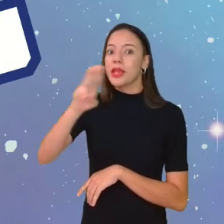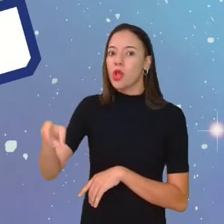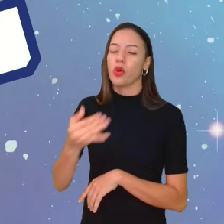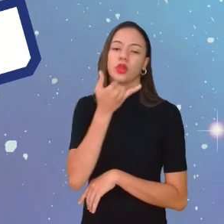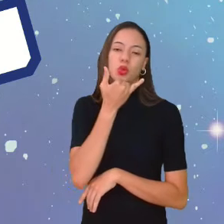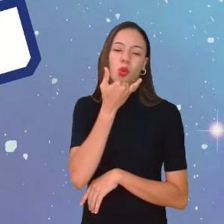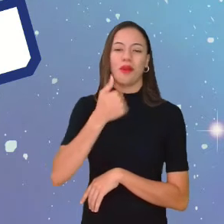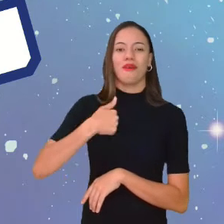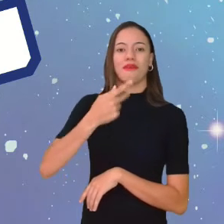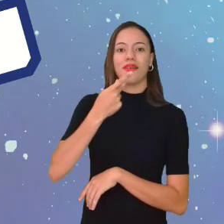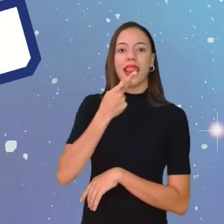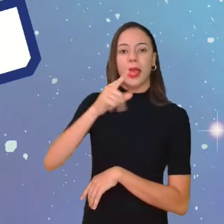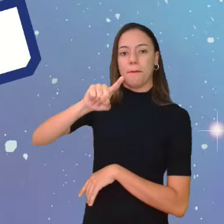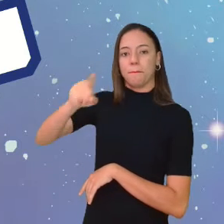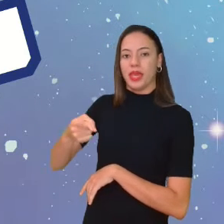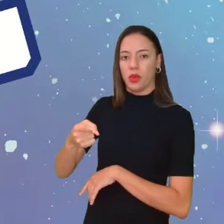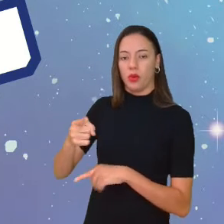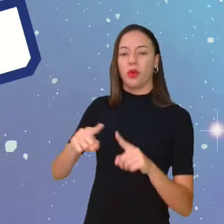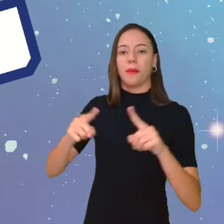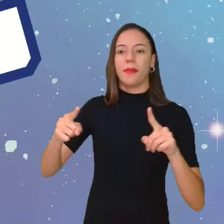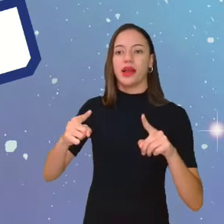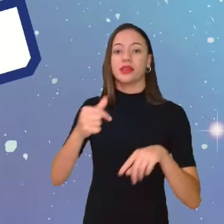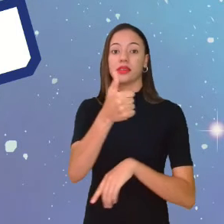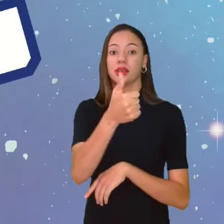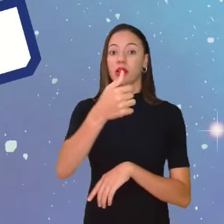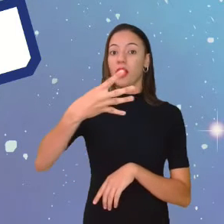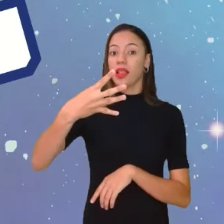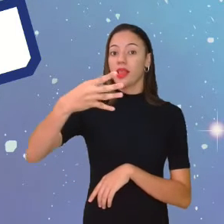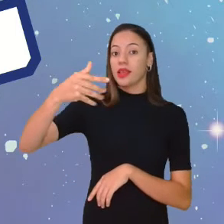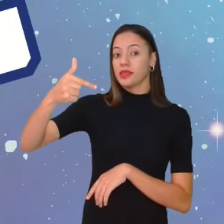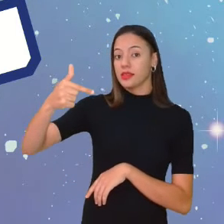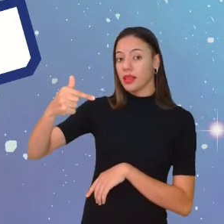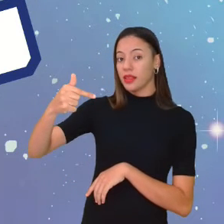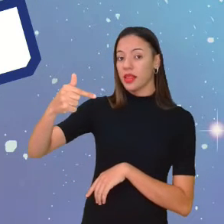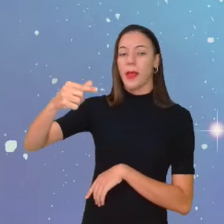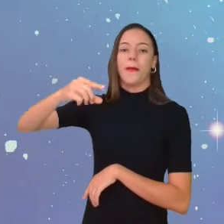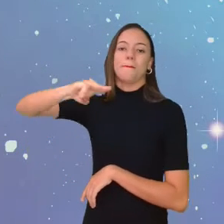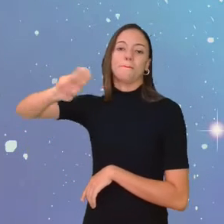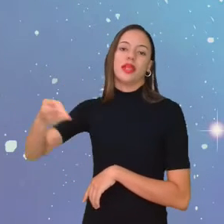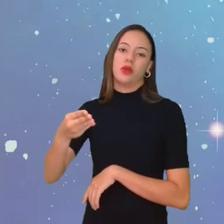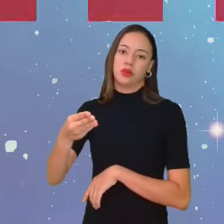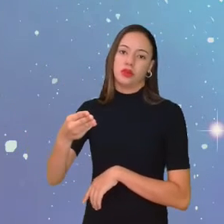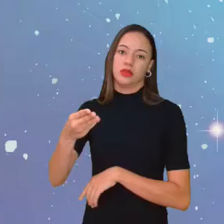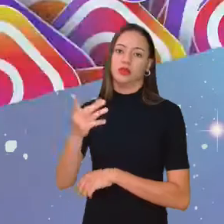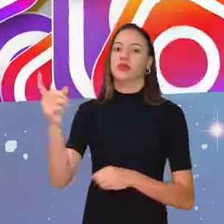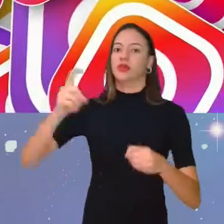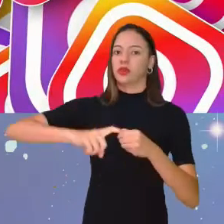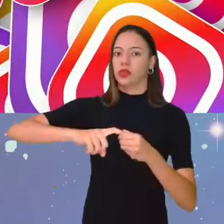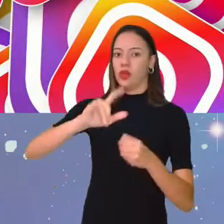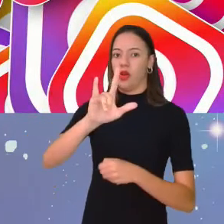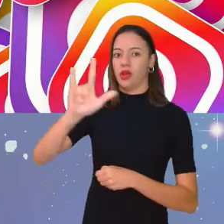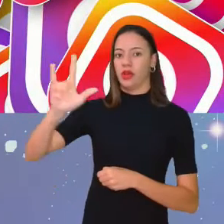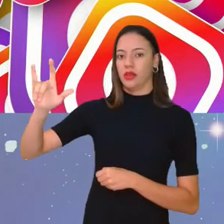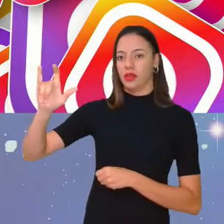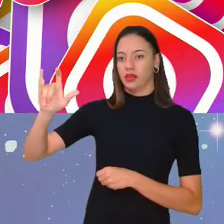botei mil ali, mas era abreviado. 147 milhões. Milhões. Isso. Voltando àquele do Instagram.